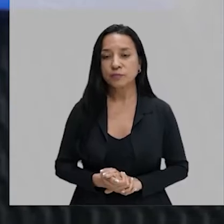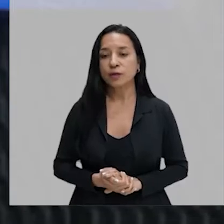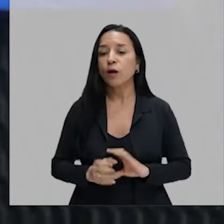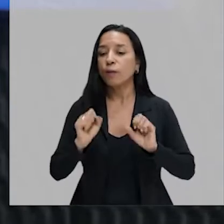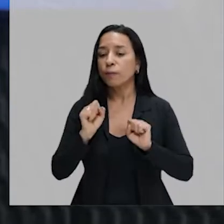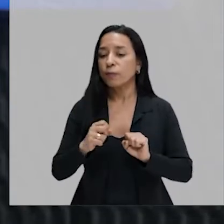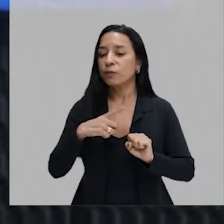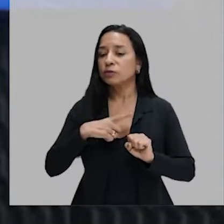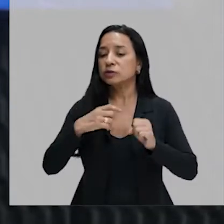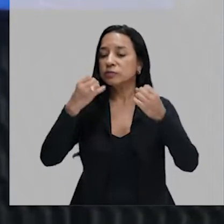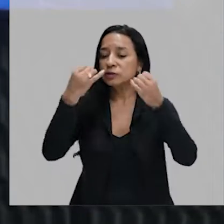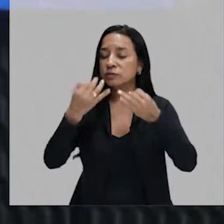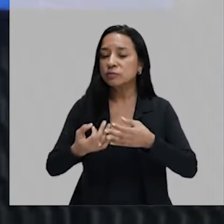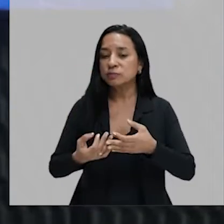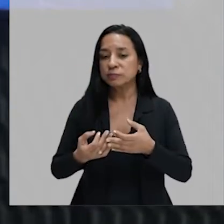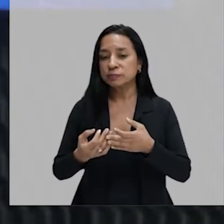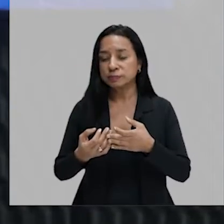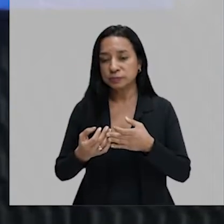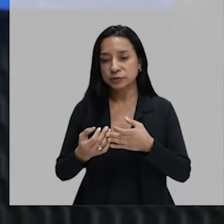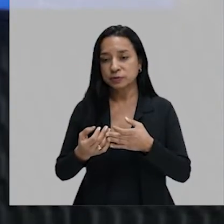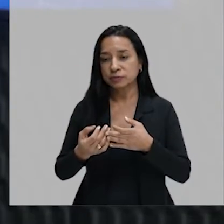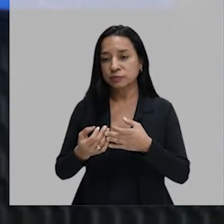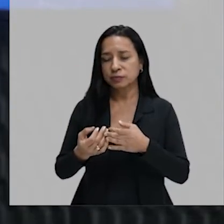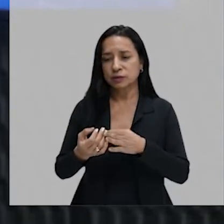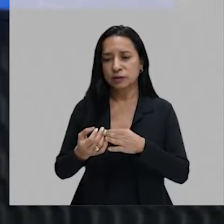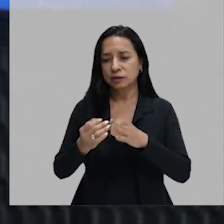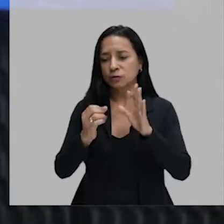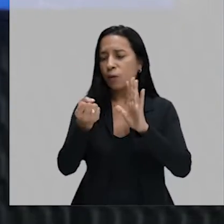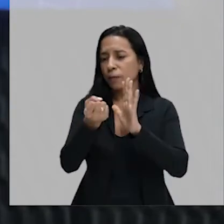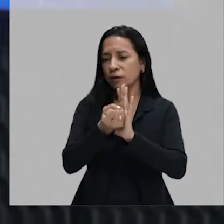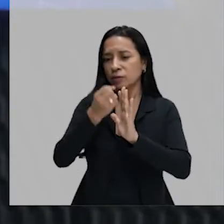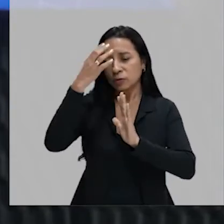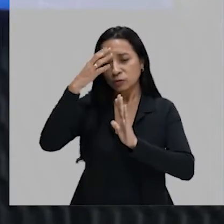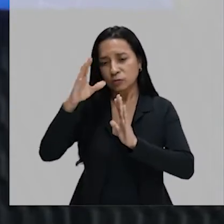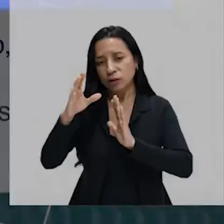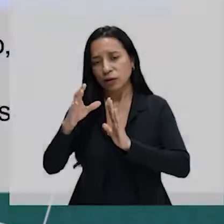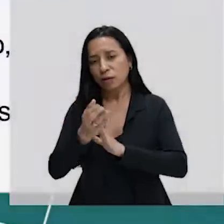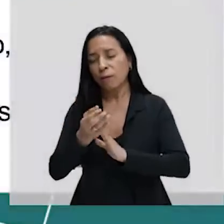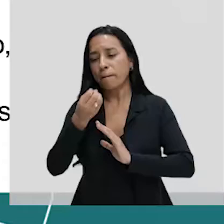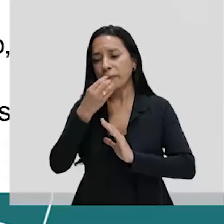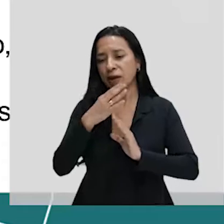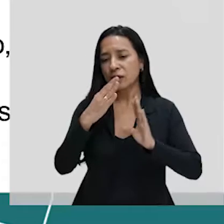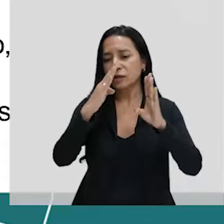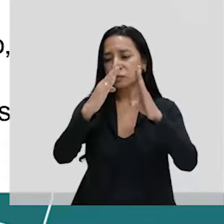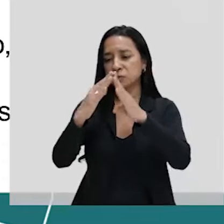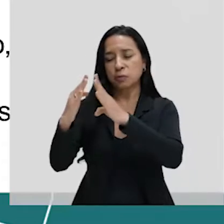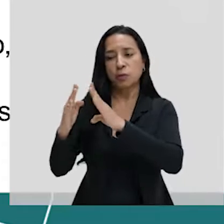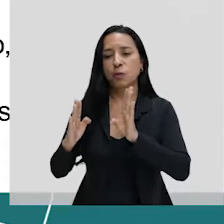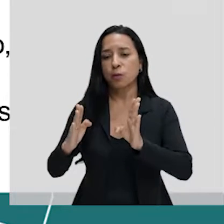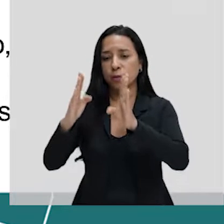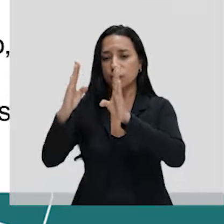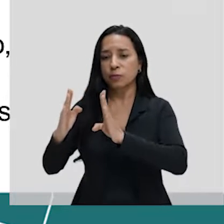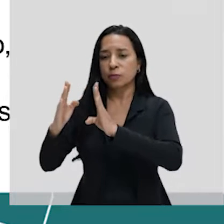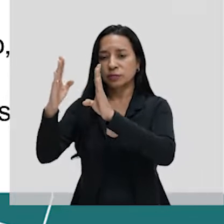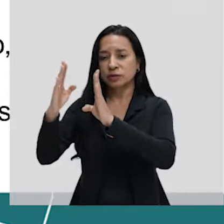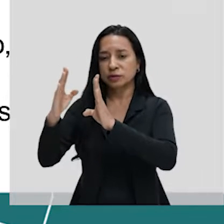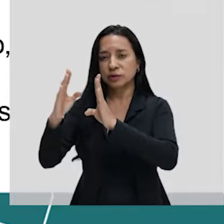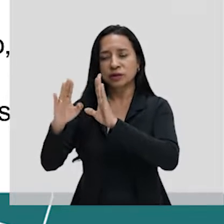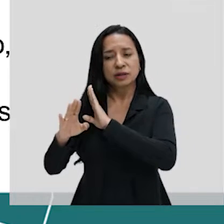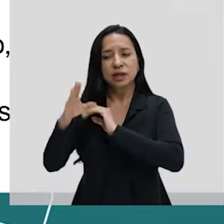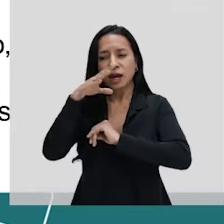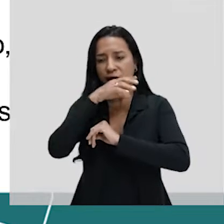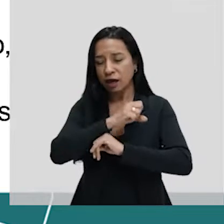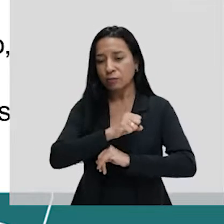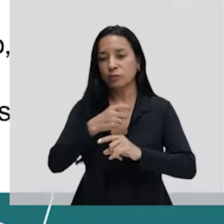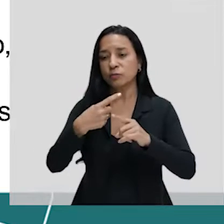pode falar sobre patrimônio cultural dos bens móveis e imóveis, né? Paisagens culturais, concebidas, associadas, mas isso aqui eu vou deixar